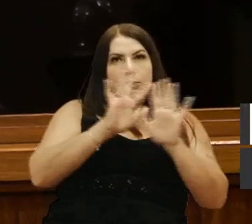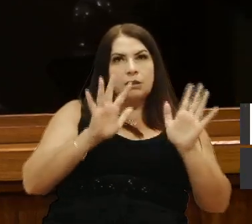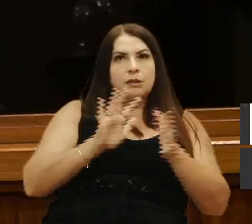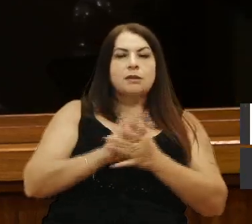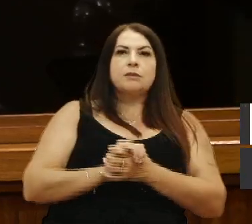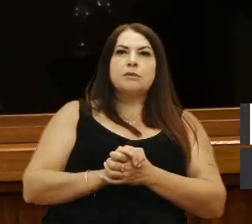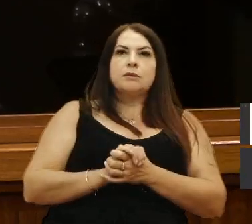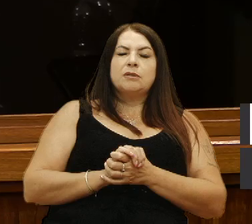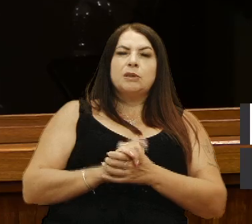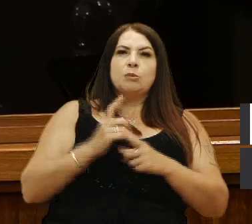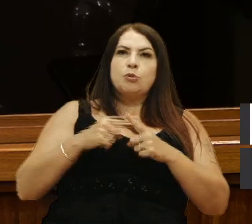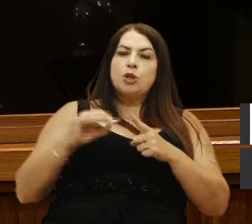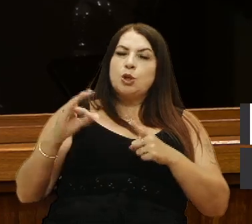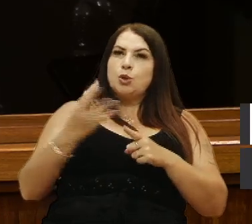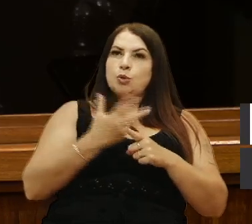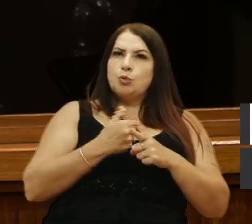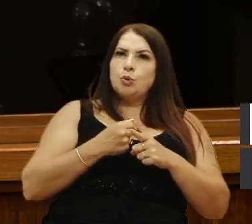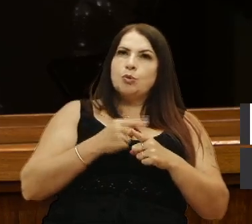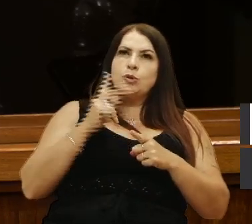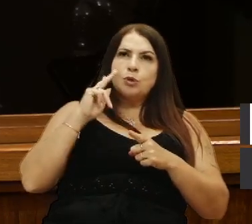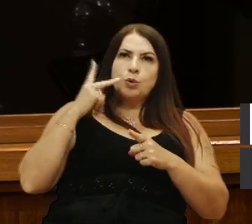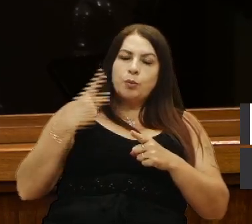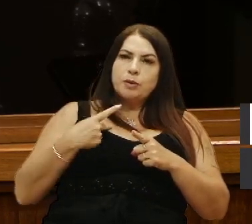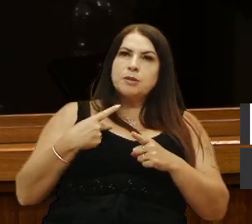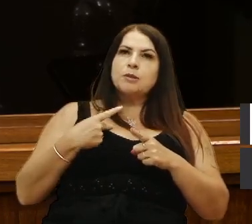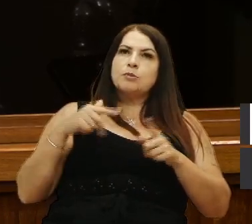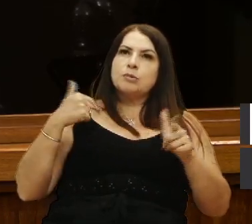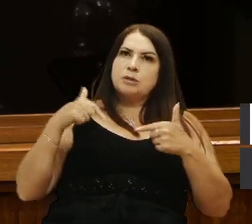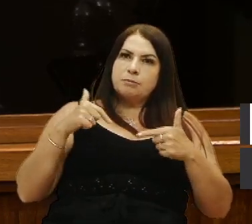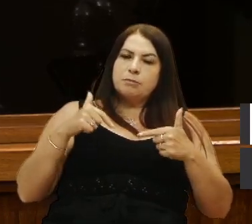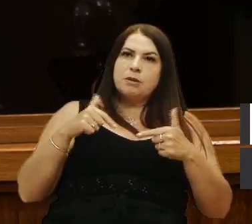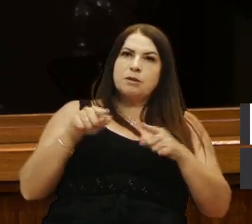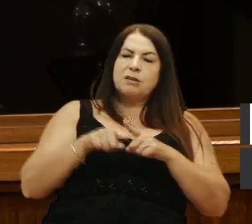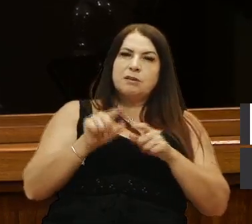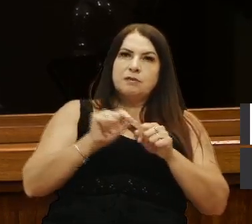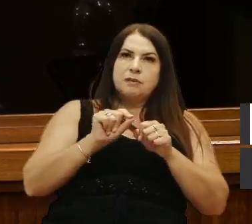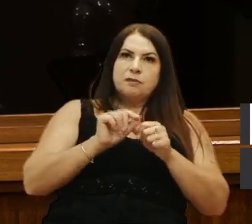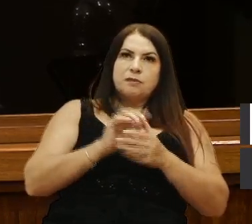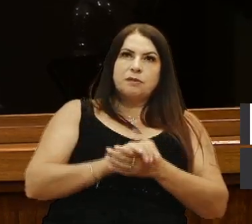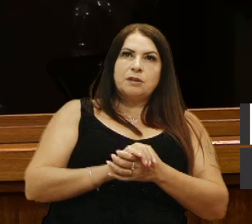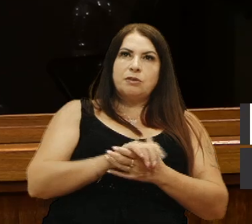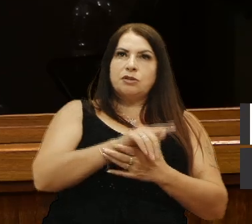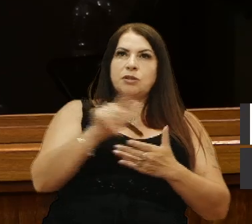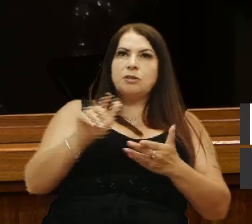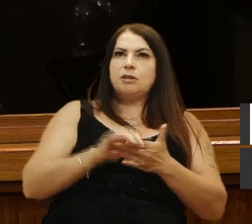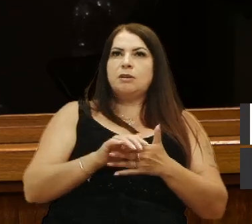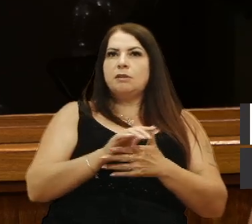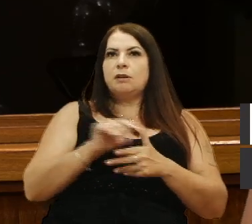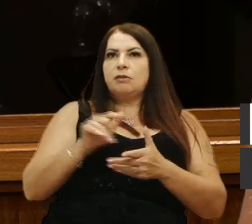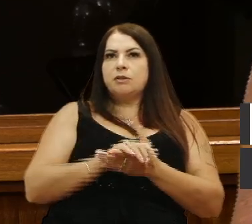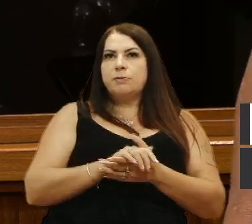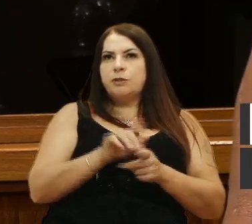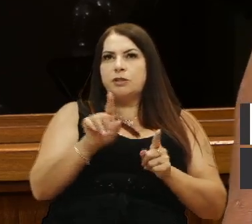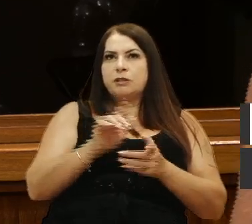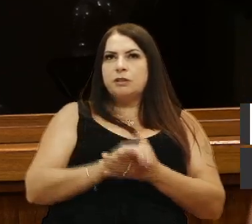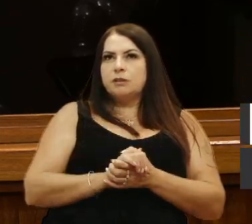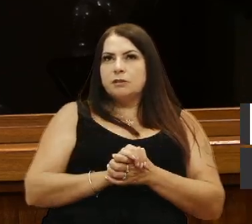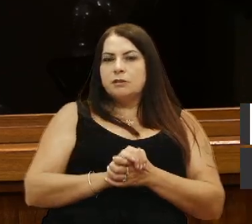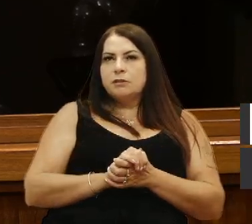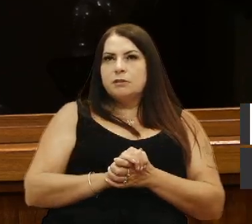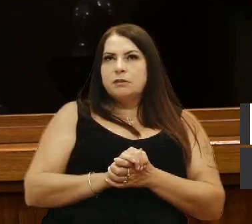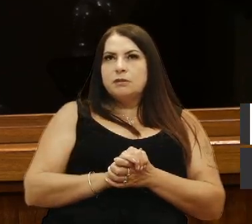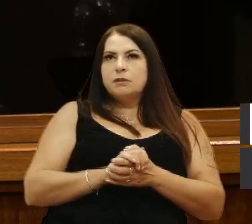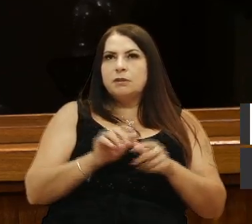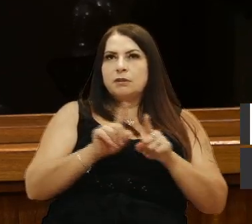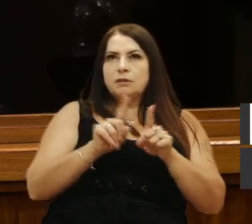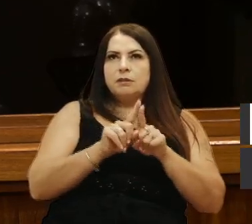esclarecimento, porque todo mundo reconhecia o trabalho que o Arthur vinha fazendo à frente do coro municipal. Nesse